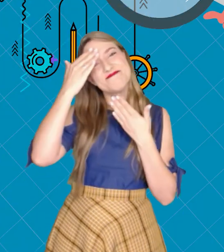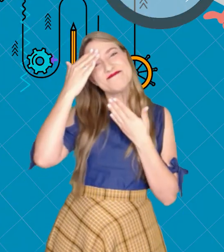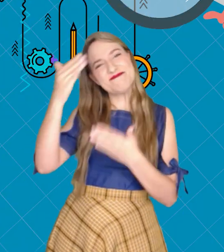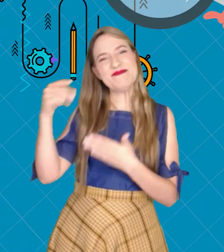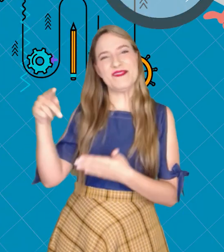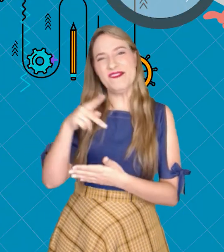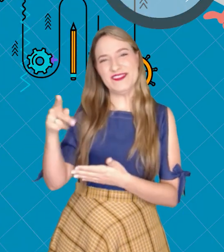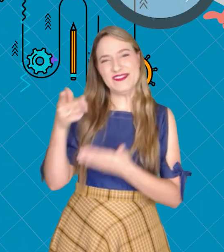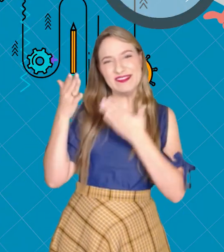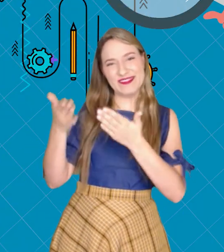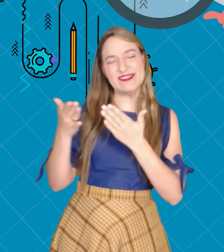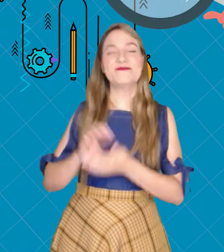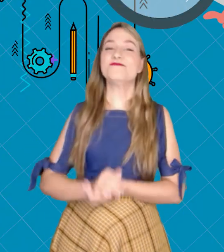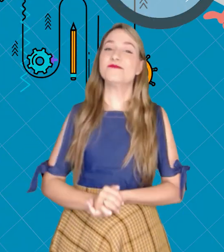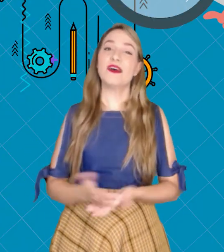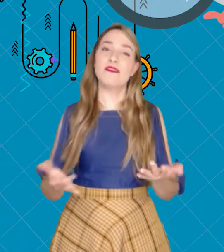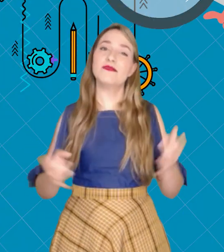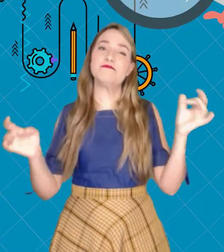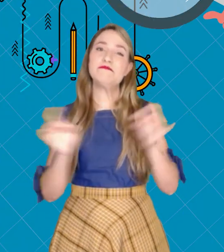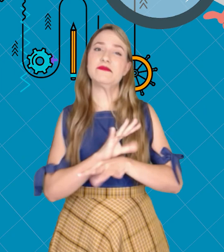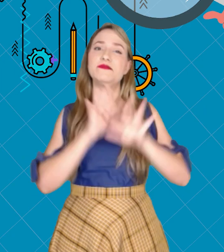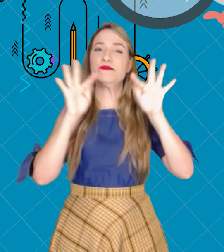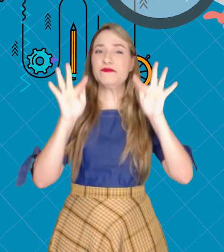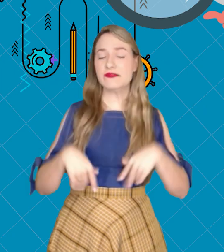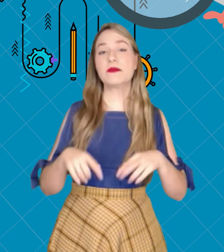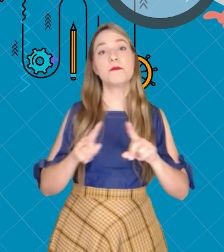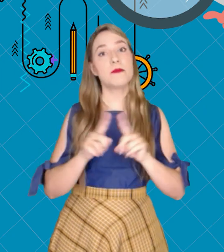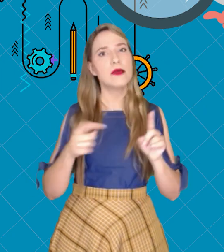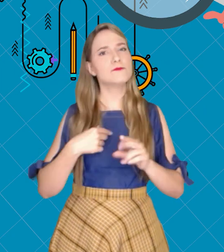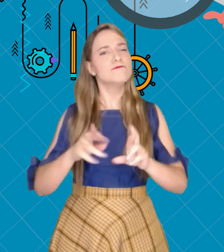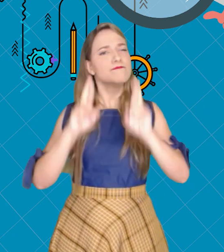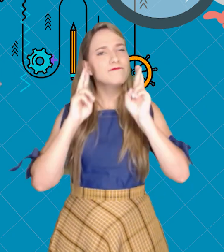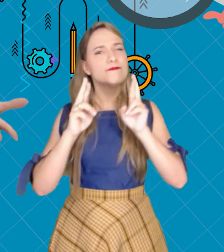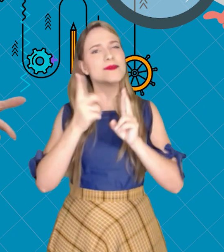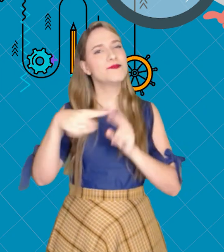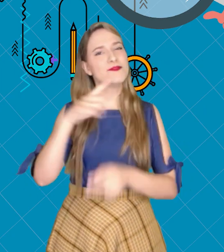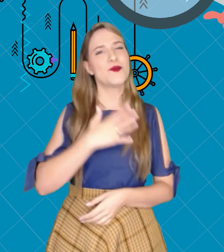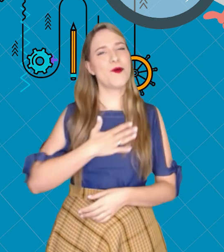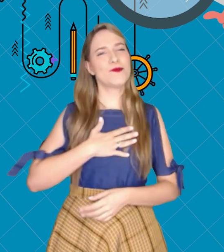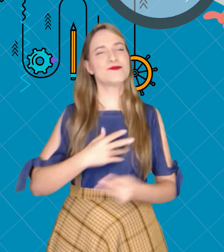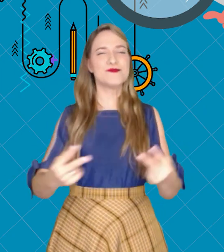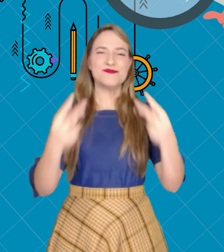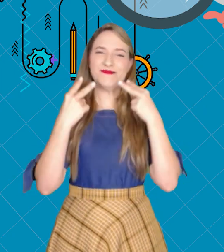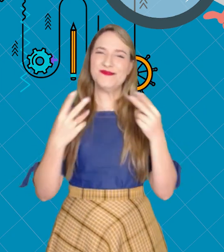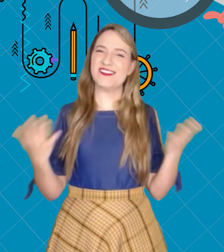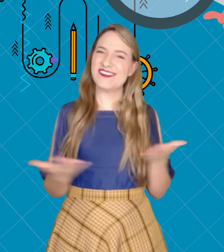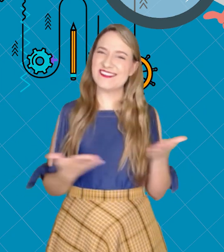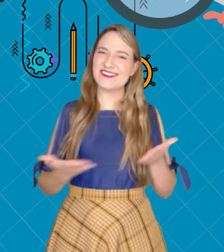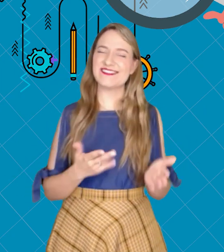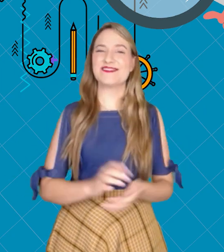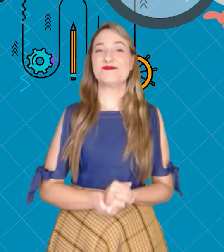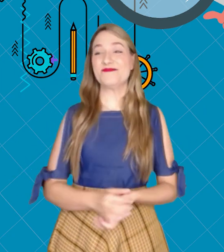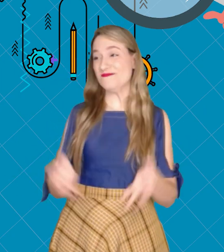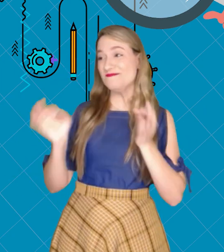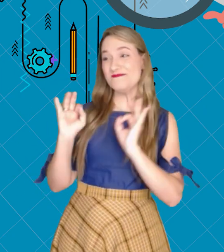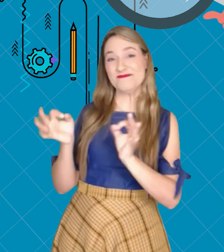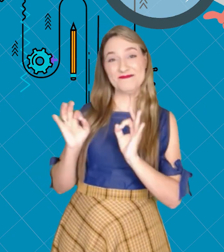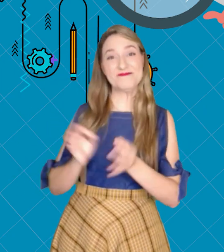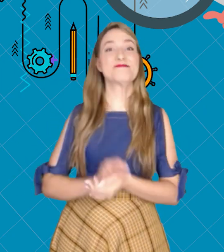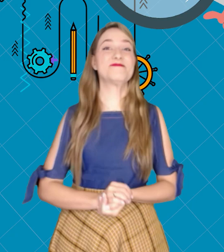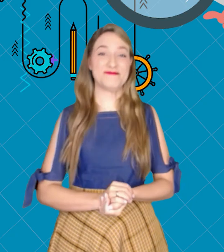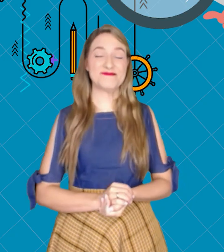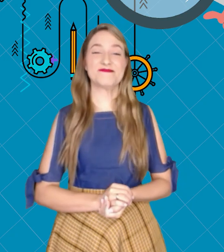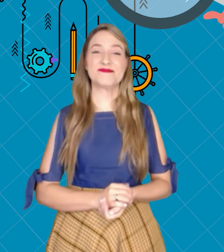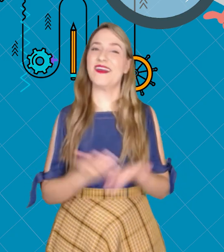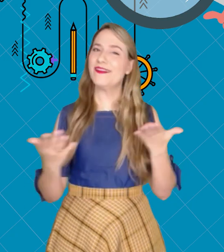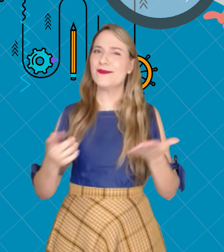Obrigada, professora Andriele. Estamos chegando ao fim, mas espero que tenham gostado do nosso programa de hoje. Isso mesmo, Gabi.